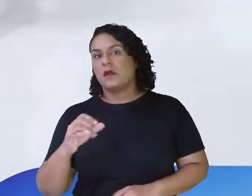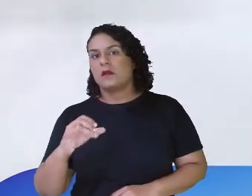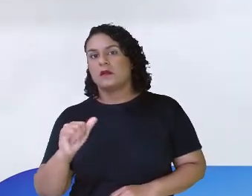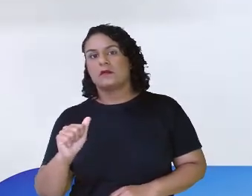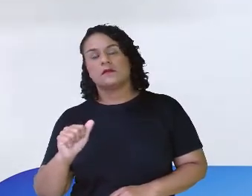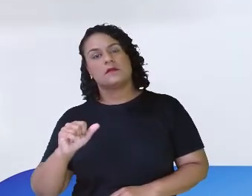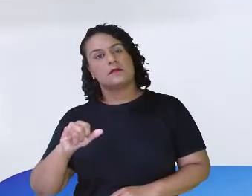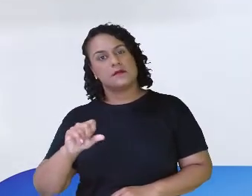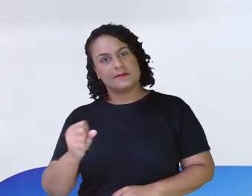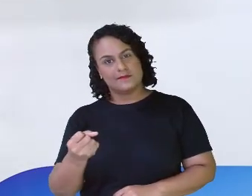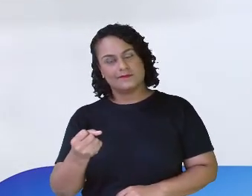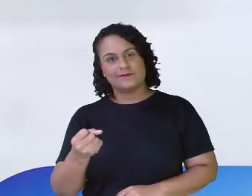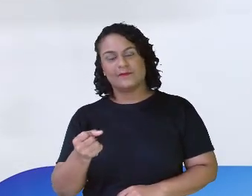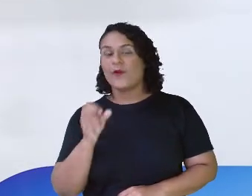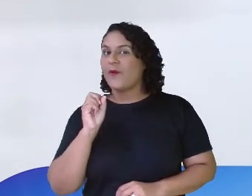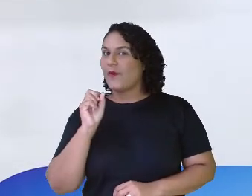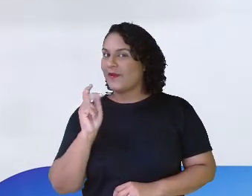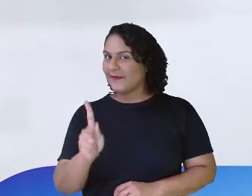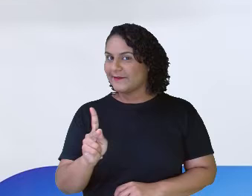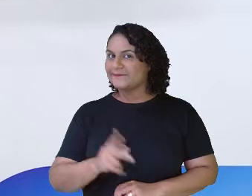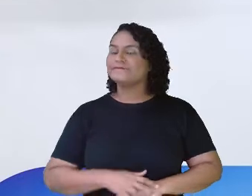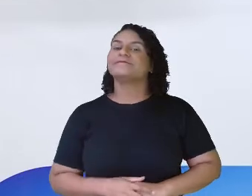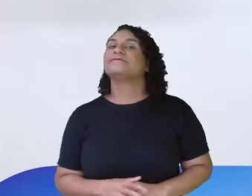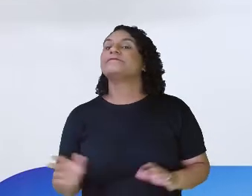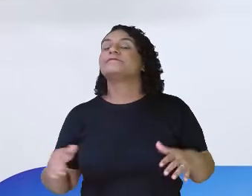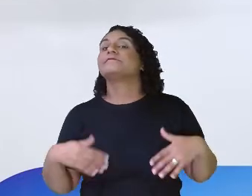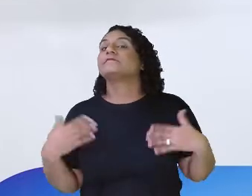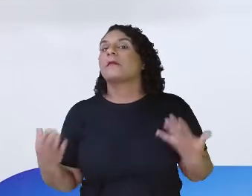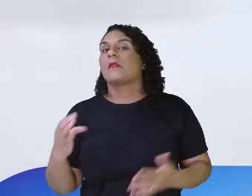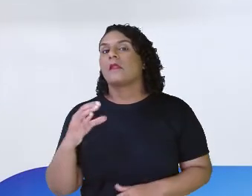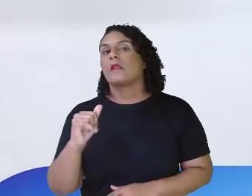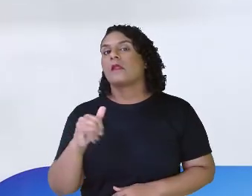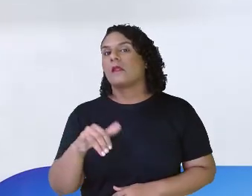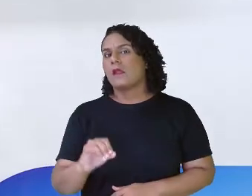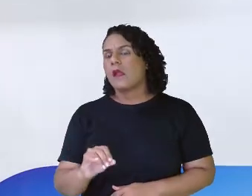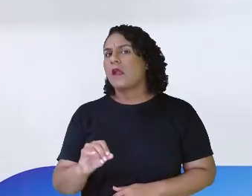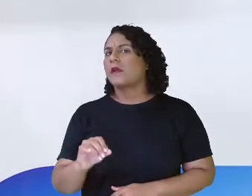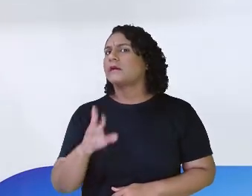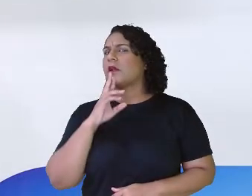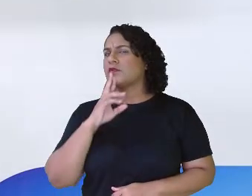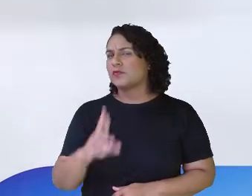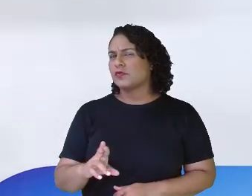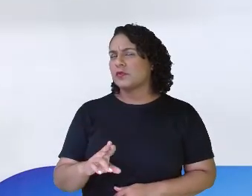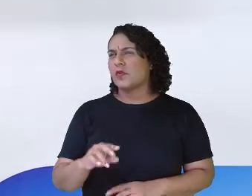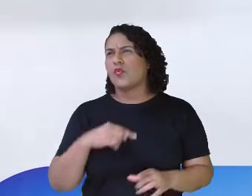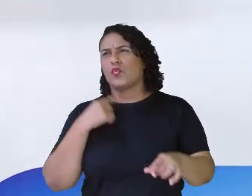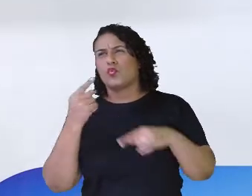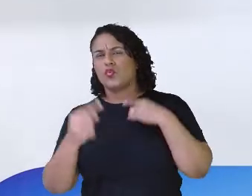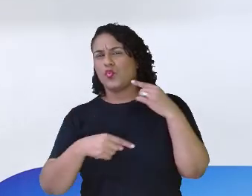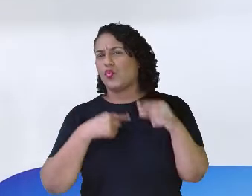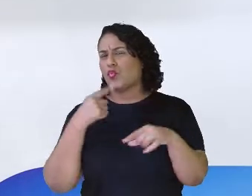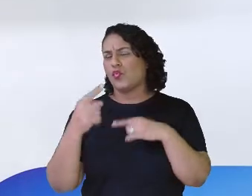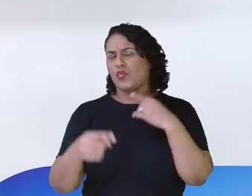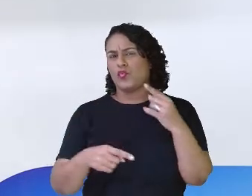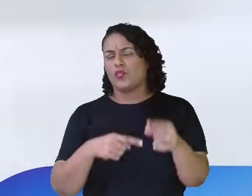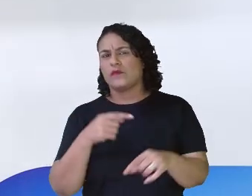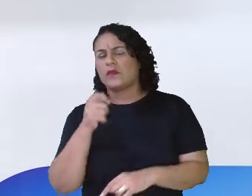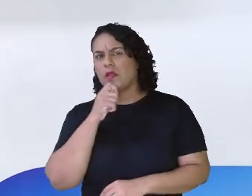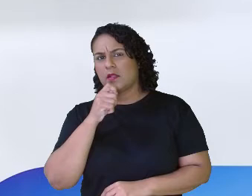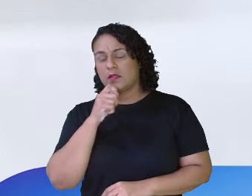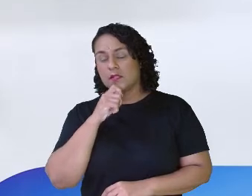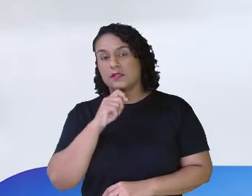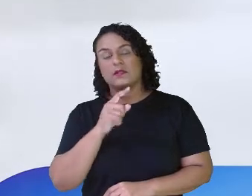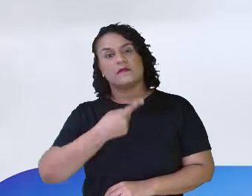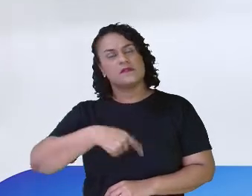espaciais. Tranquilo até aí? E aí, Caio, resolvi ou ainda ficou algum tipo de dúvida? Então, quando você